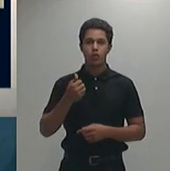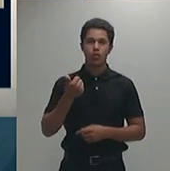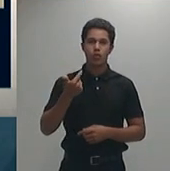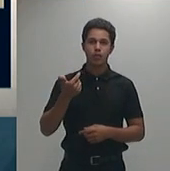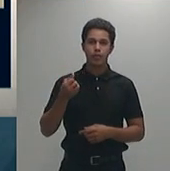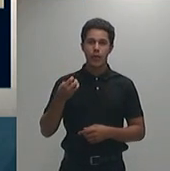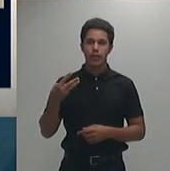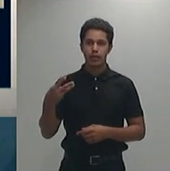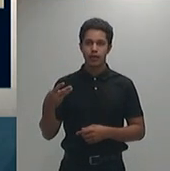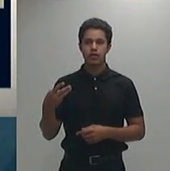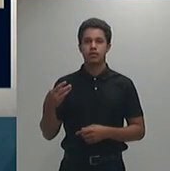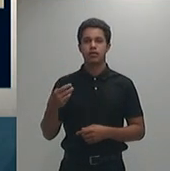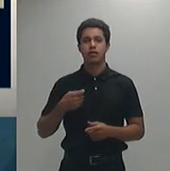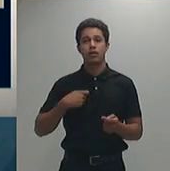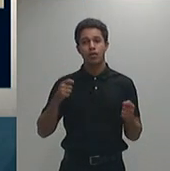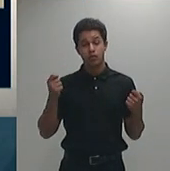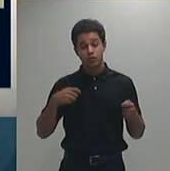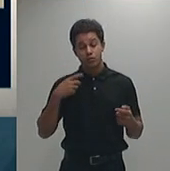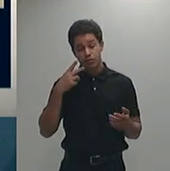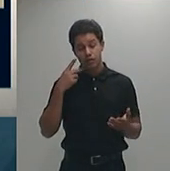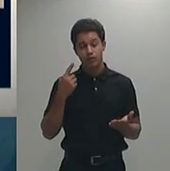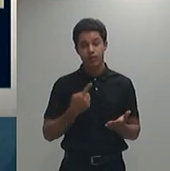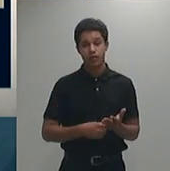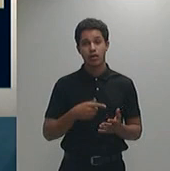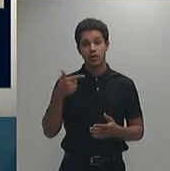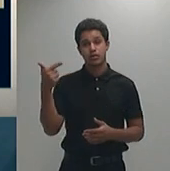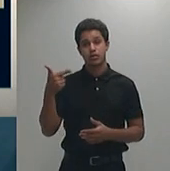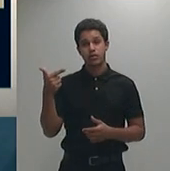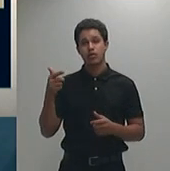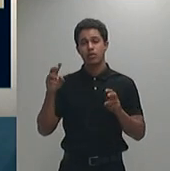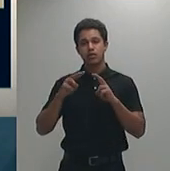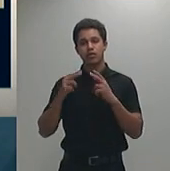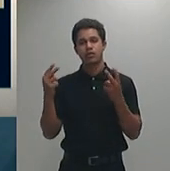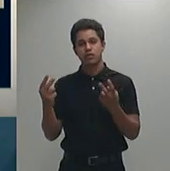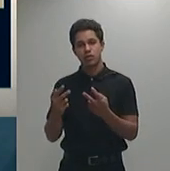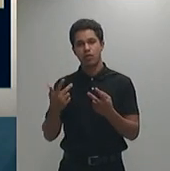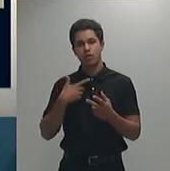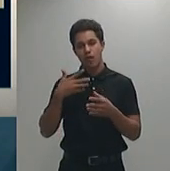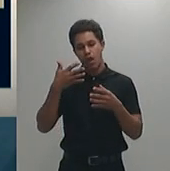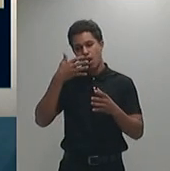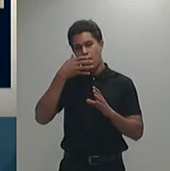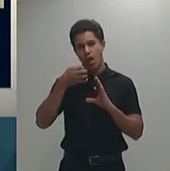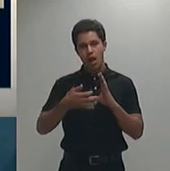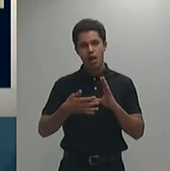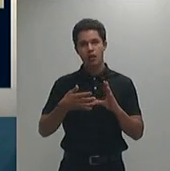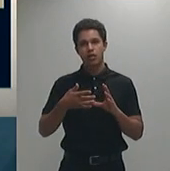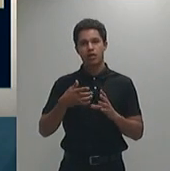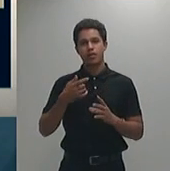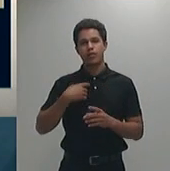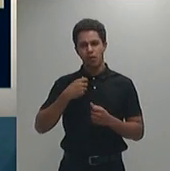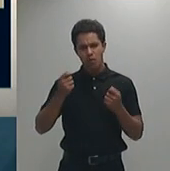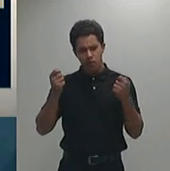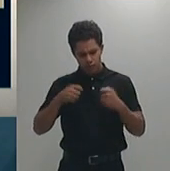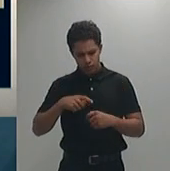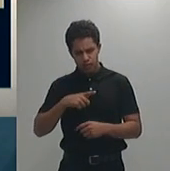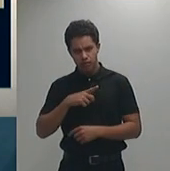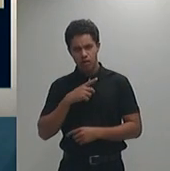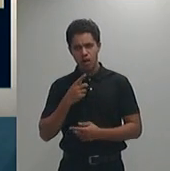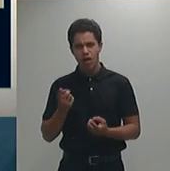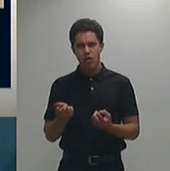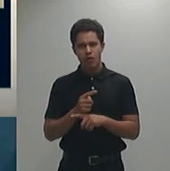não é possível afirmar que a segunda sessão estabelecer o caráter jurisdicional da arbitragem reconhecendo se possível existência de conflito de competência